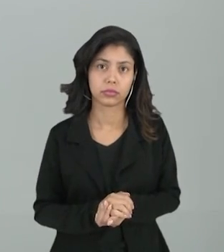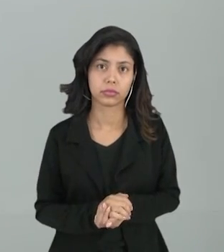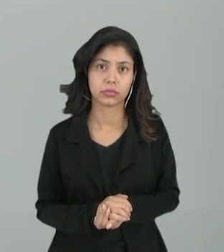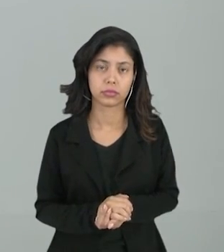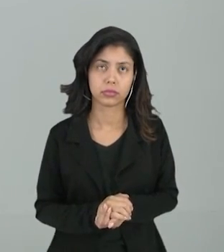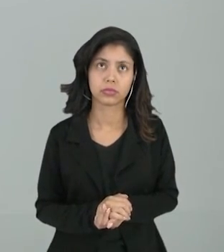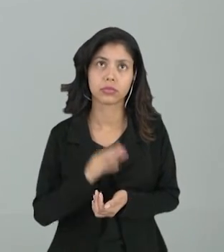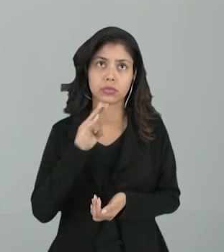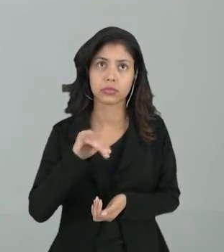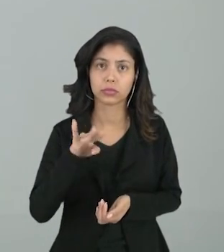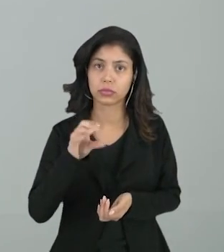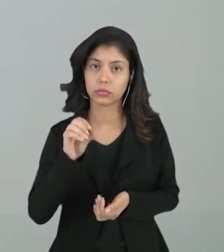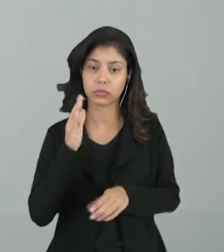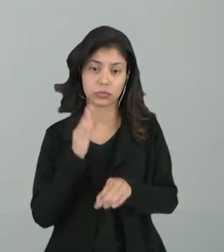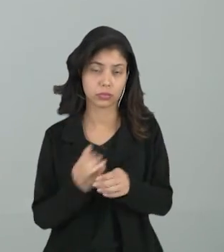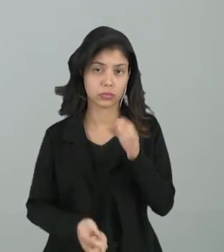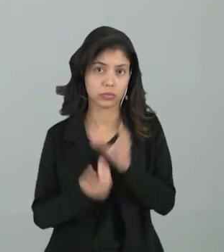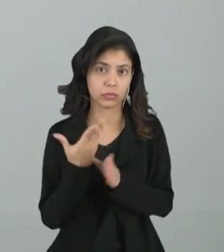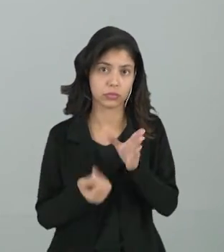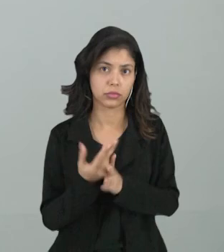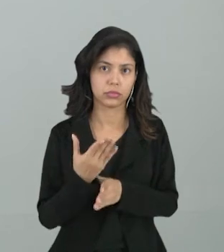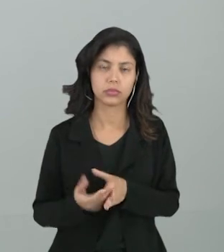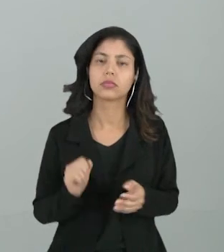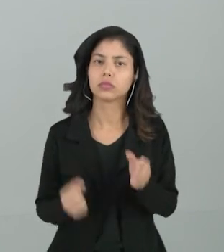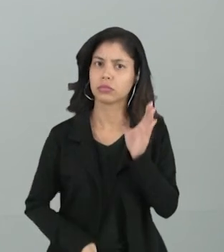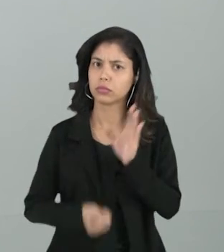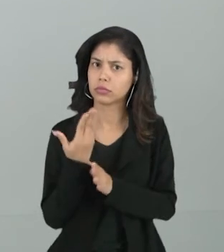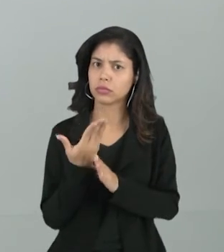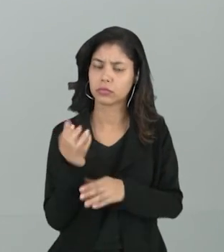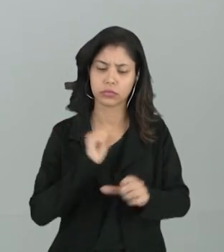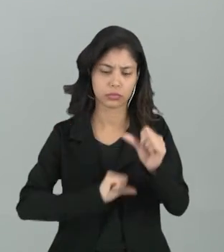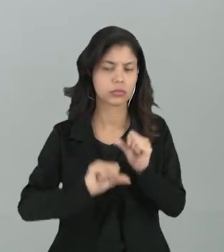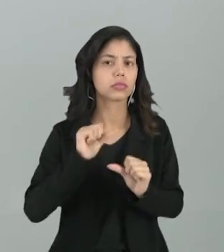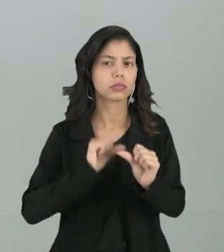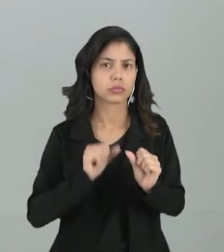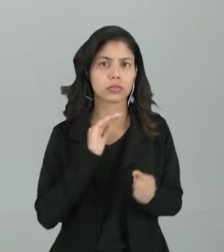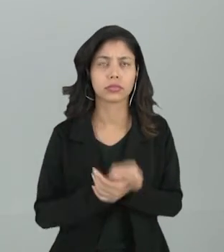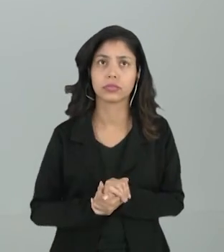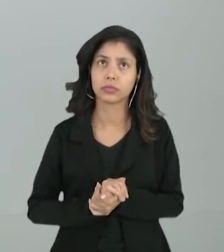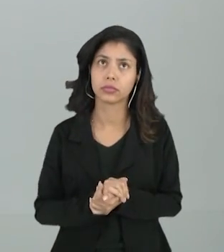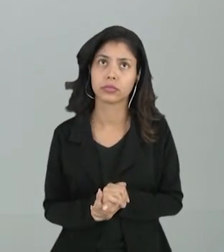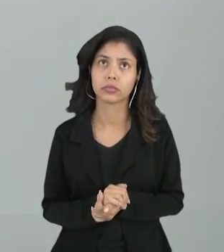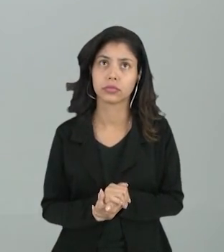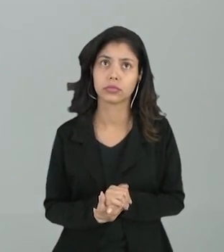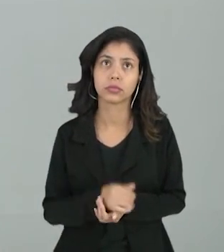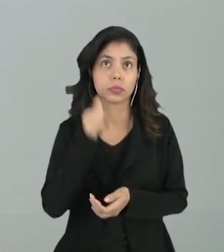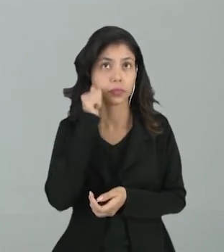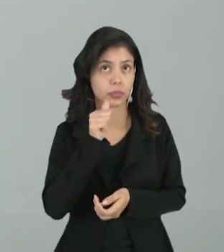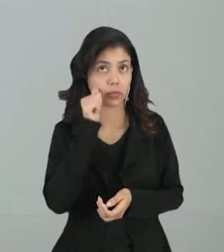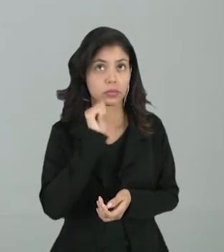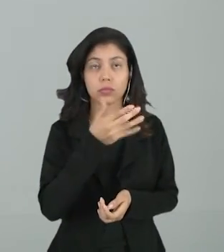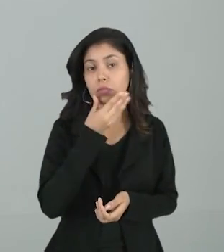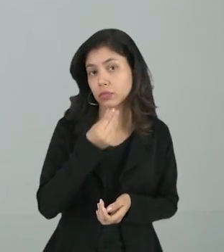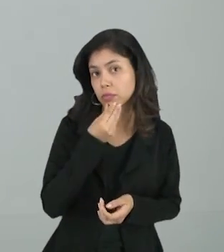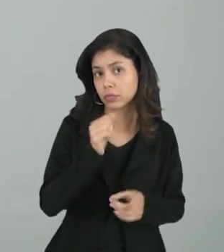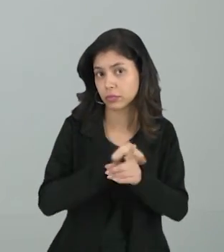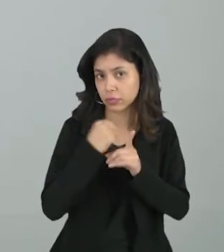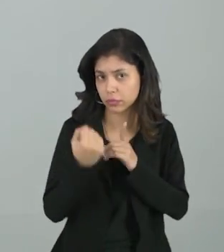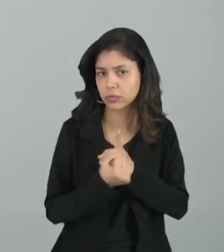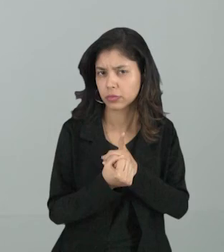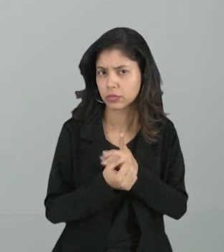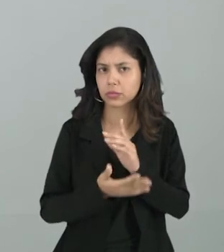que os modos de produção são criados e transformados por mulheres e homens